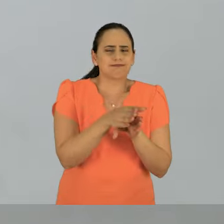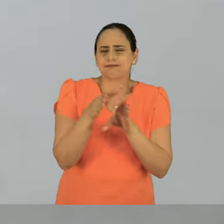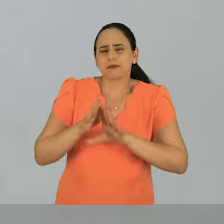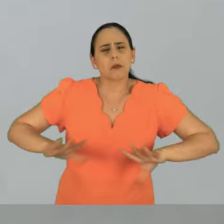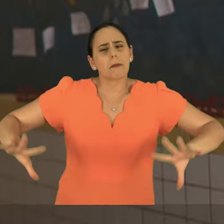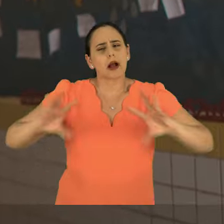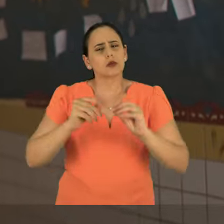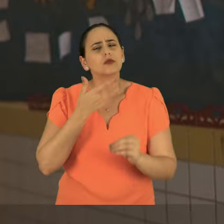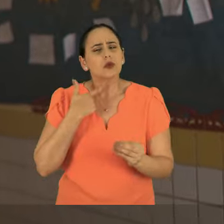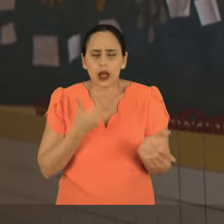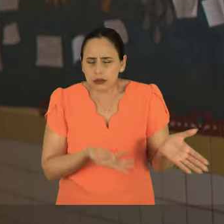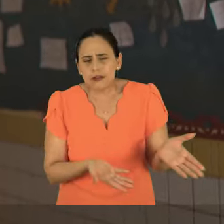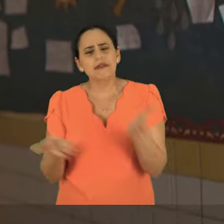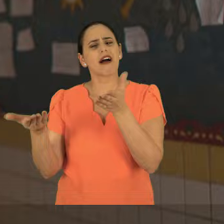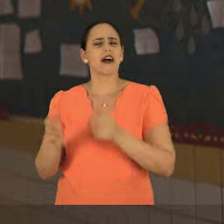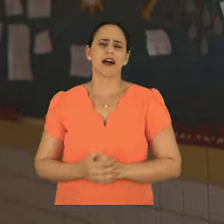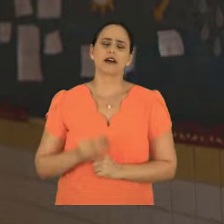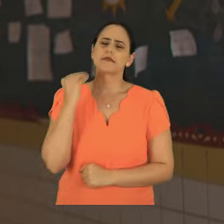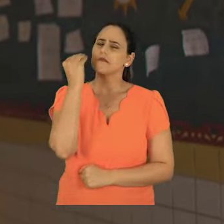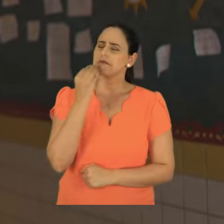quem queira fazer também. Foi uma ótima